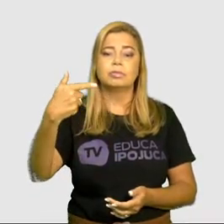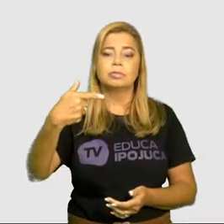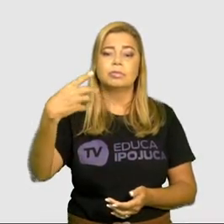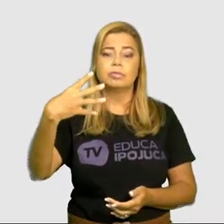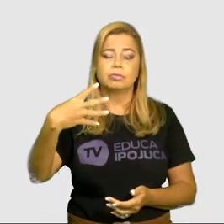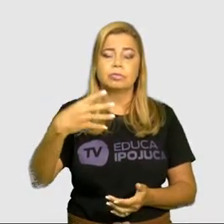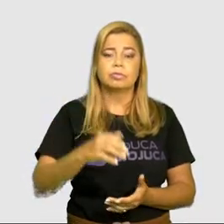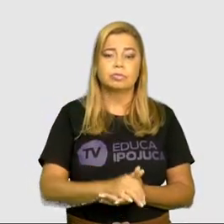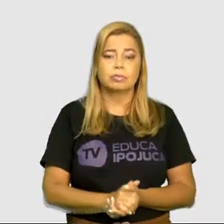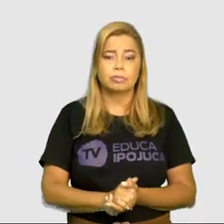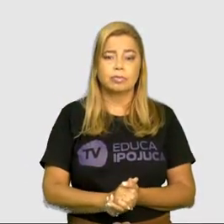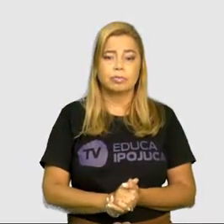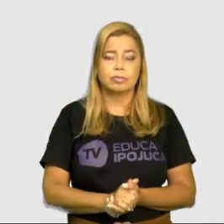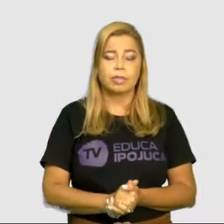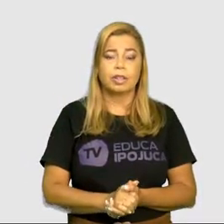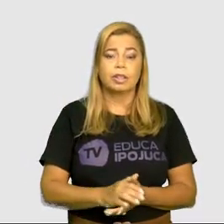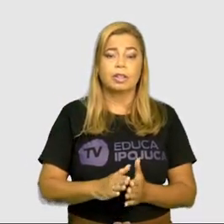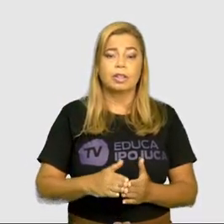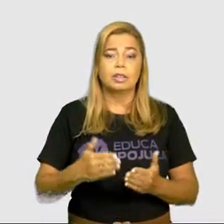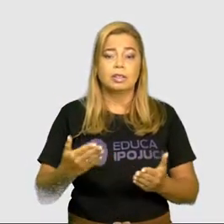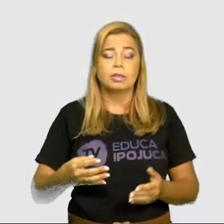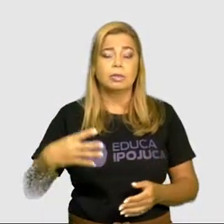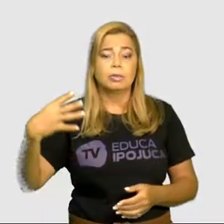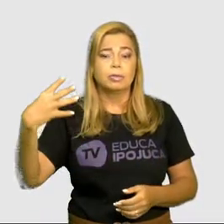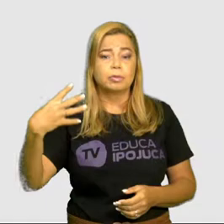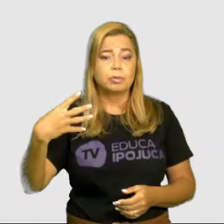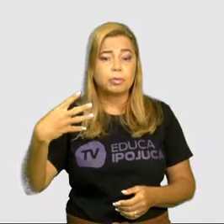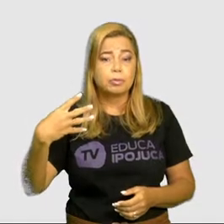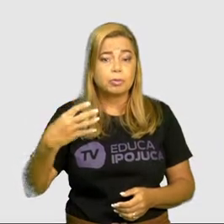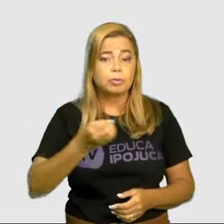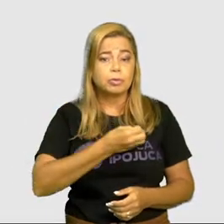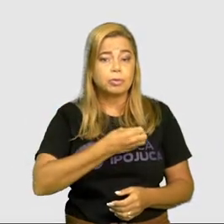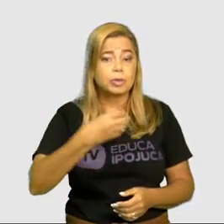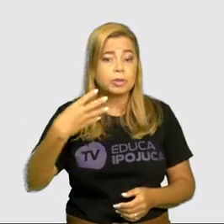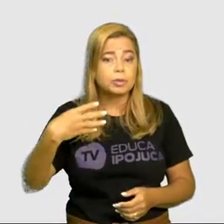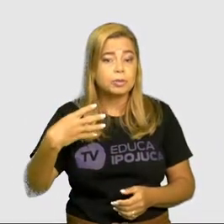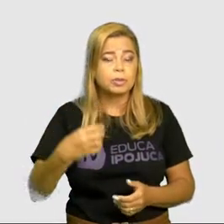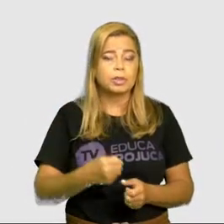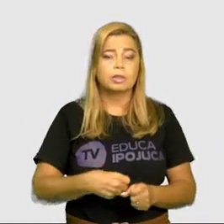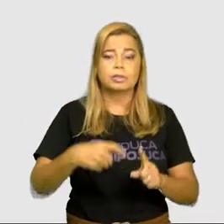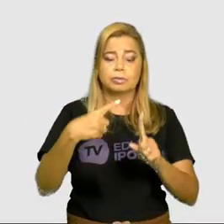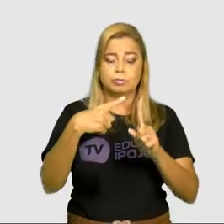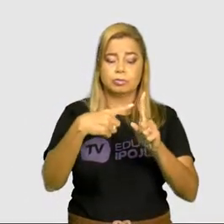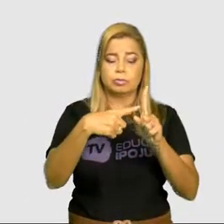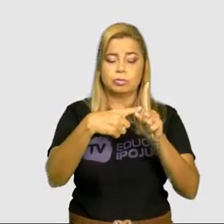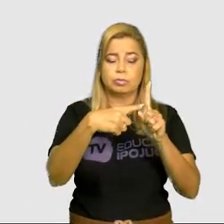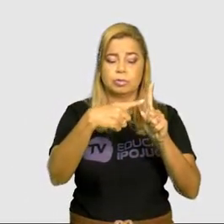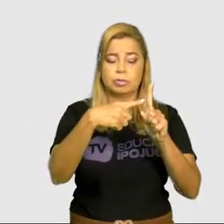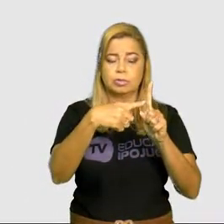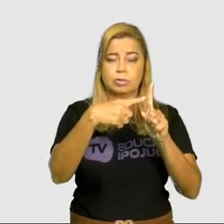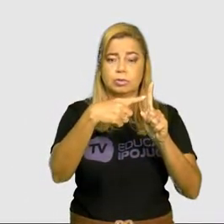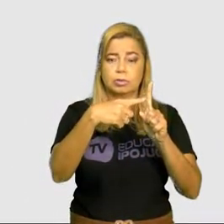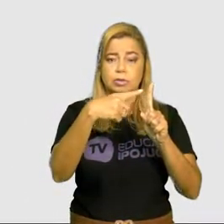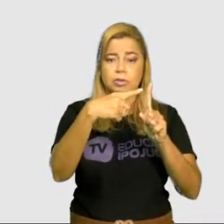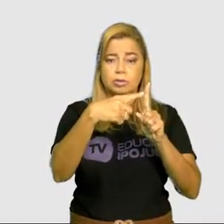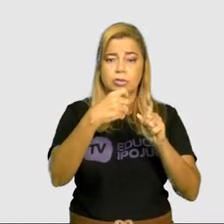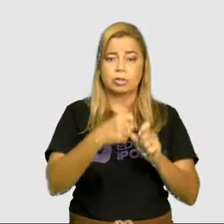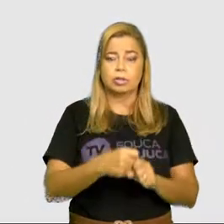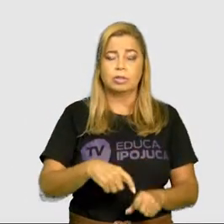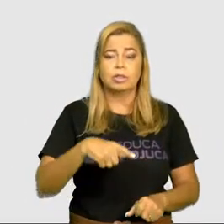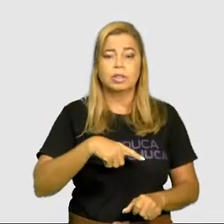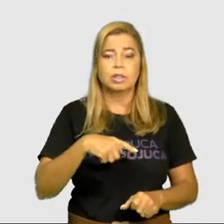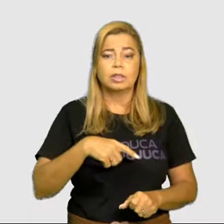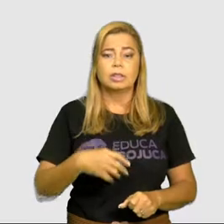1324 o quatro aqui nós estamos representando quatro unidades ontem uns quatro ciclo